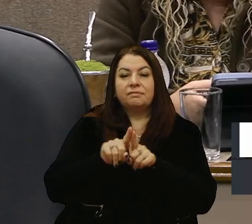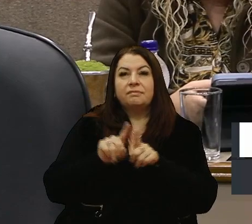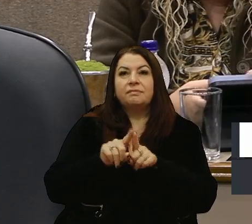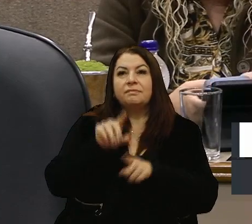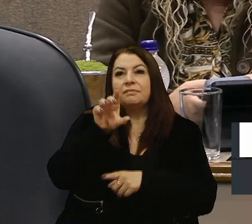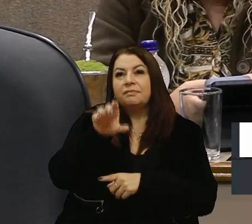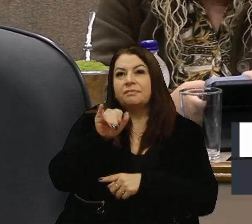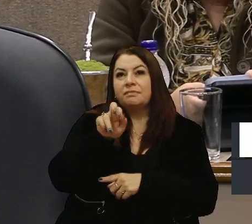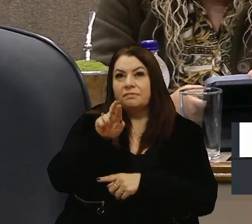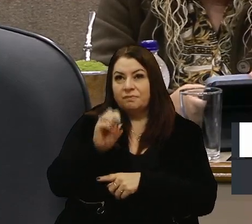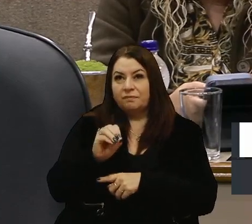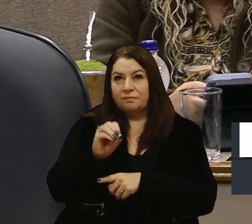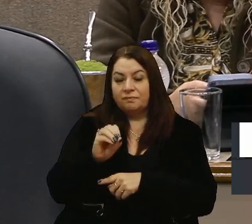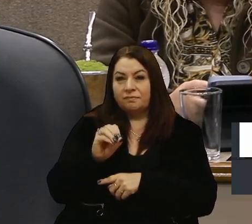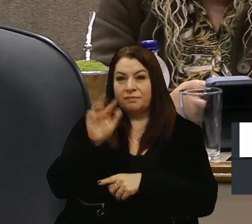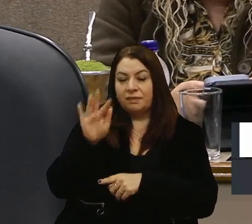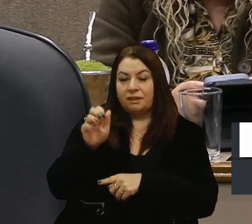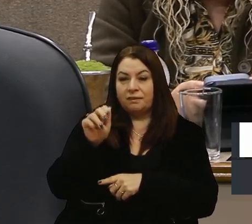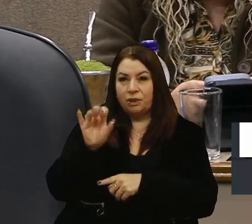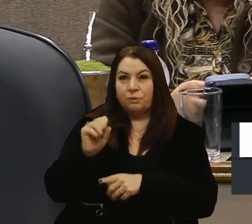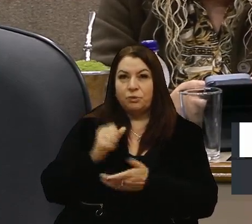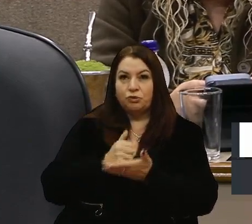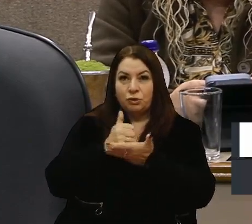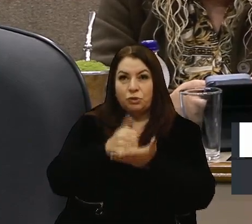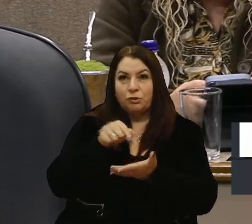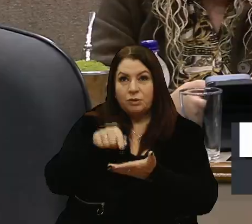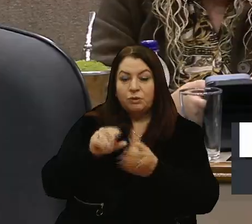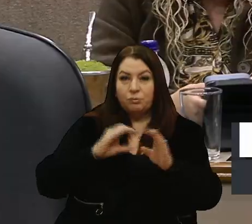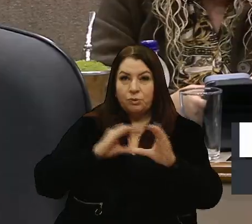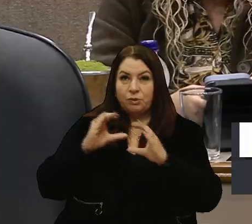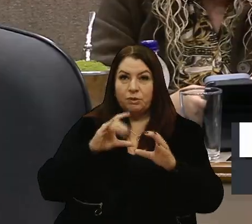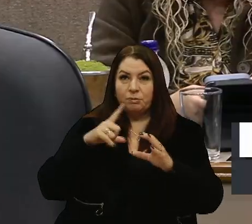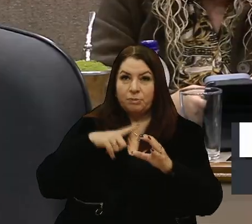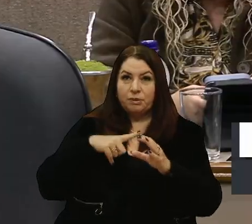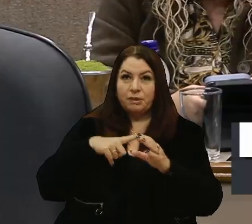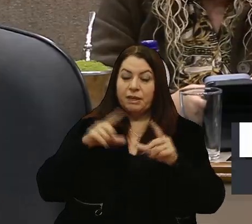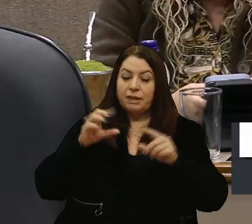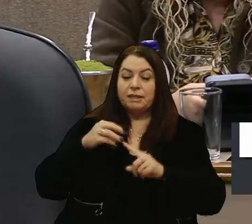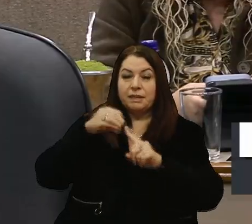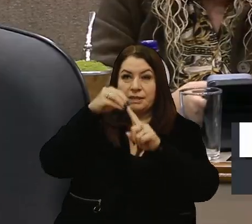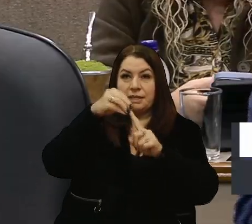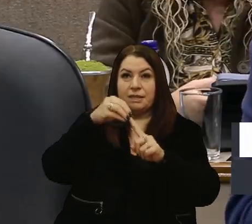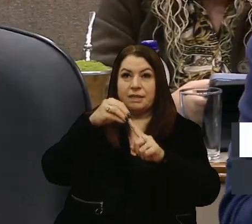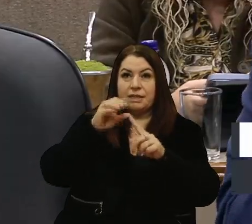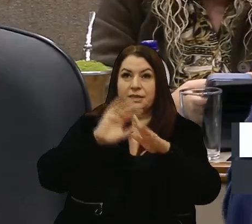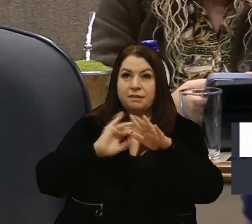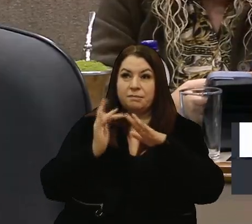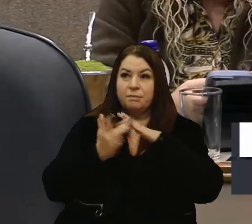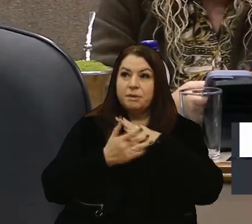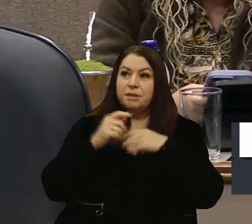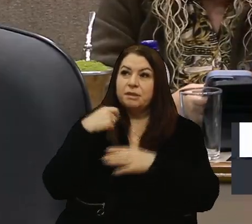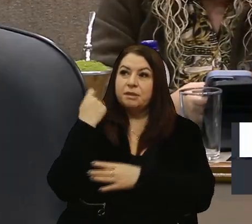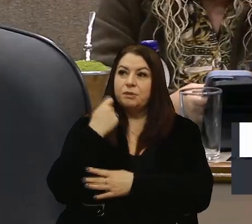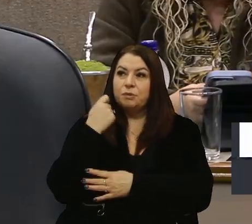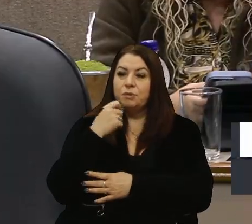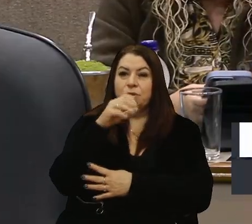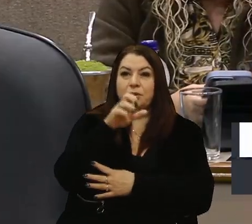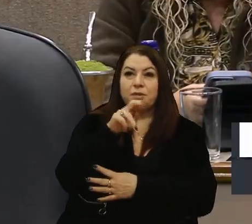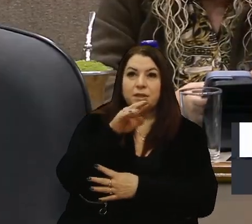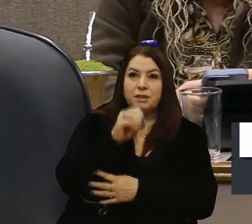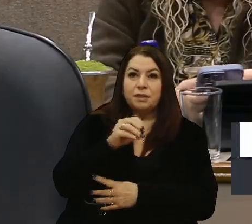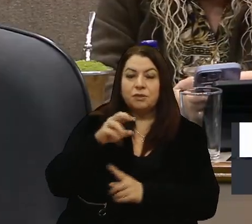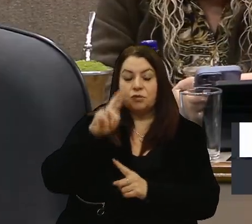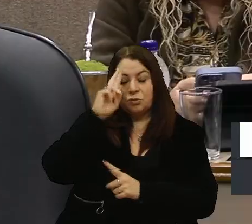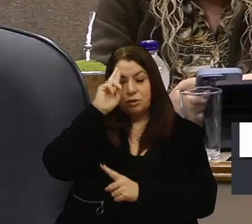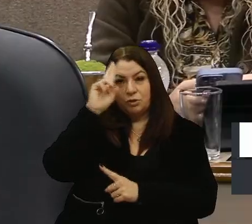Ciro Fabres, diretor da nossa assessoria de comunicação da Câmara, né, para a galeria de destaques da imprensa gaúcha. Ciro Fabres, então, diretor